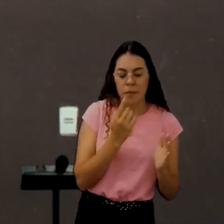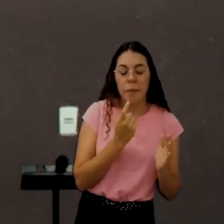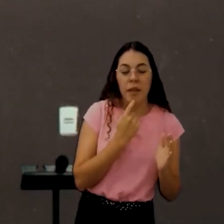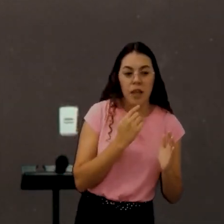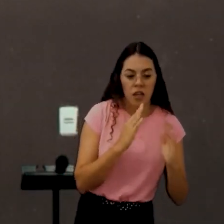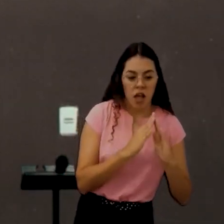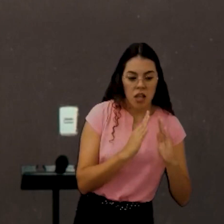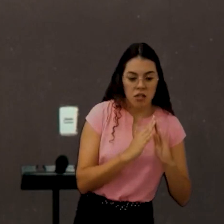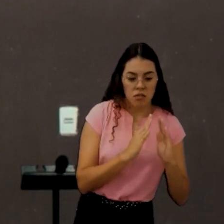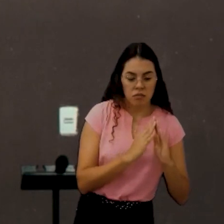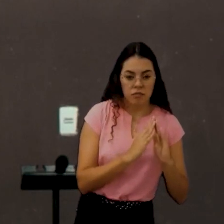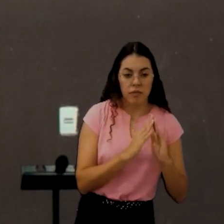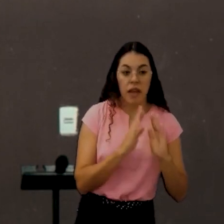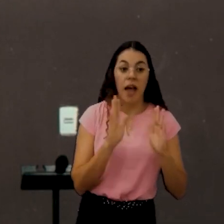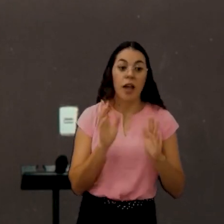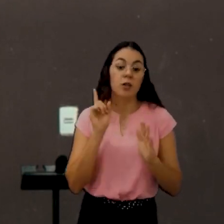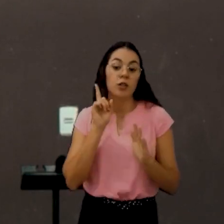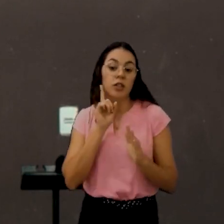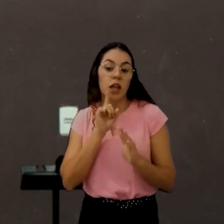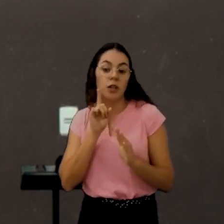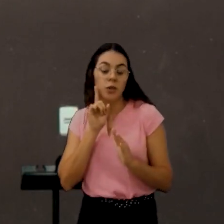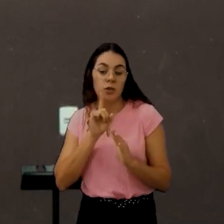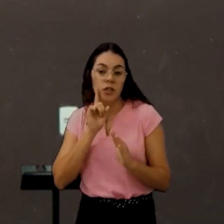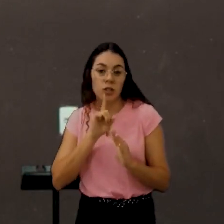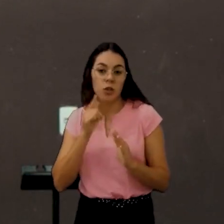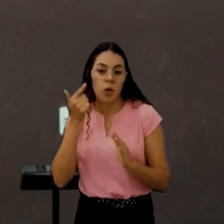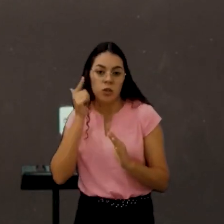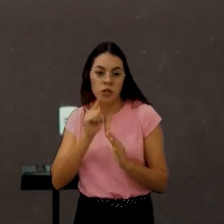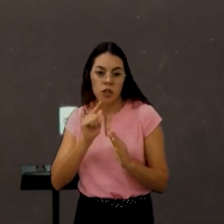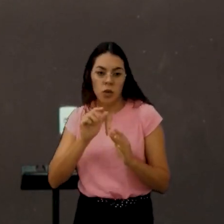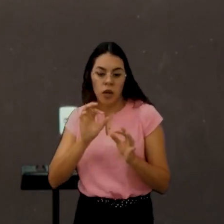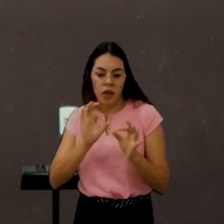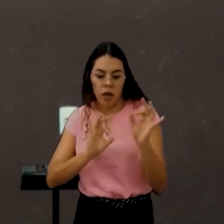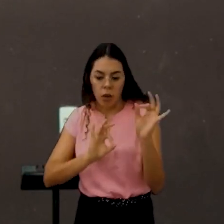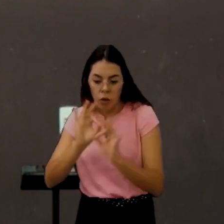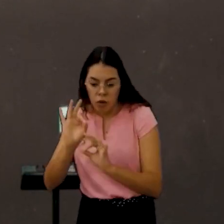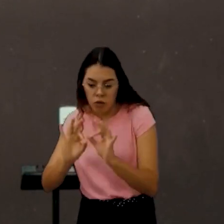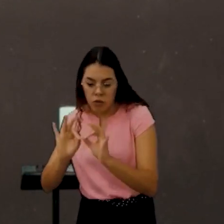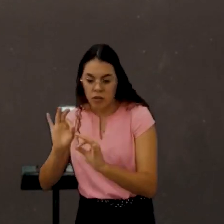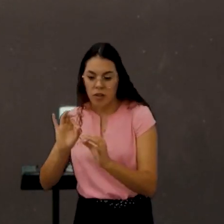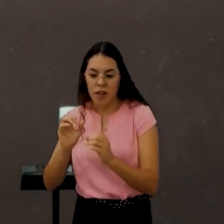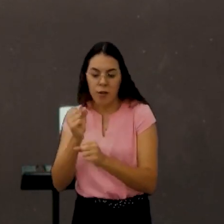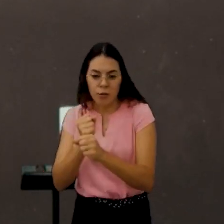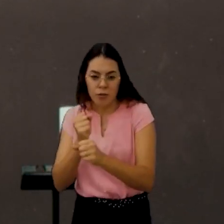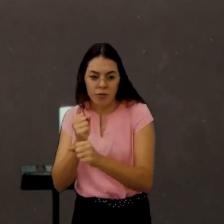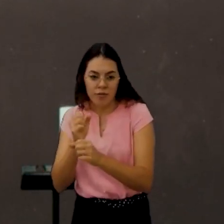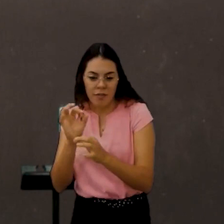Quando os Estados Unidos conseguiu desenvolver a bomba atômica e jogou lá em Hiroshima e Nagasaki, a Alemanha recuou.